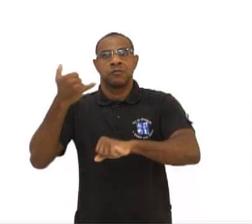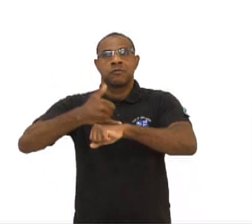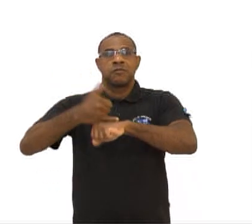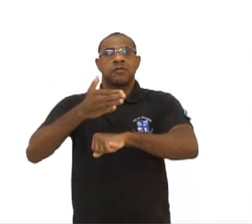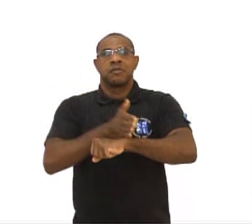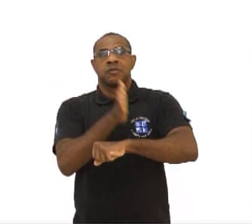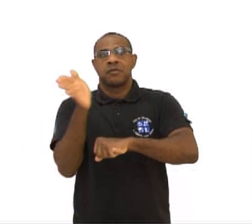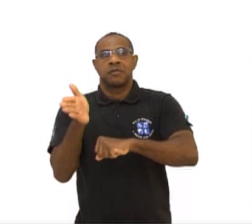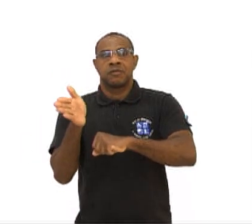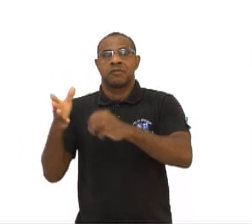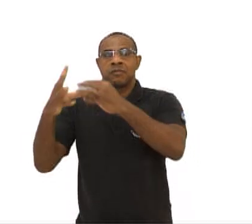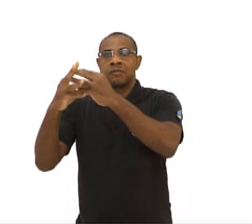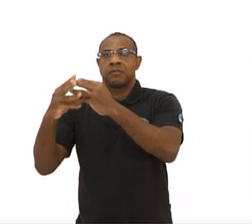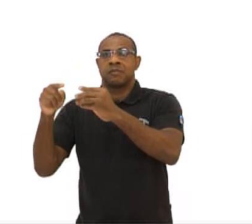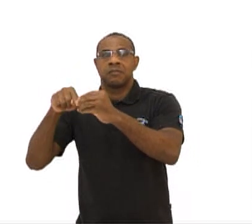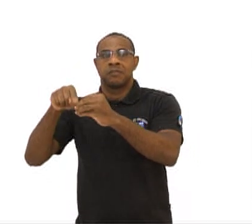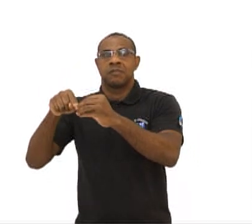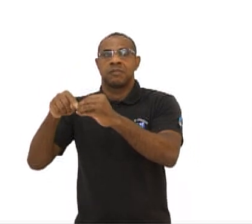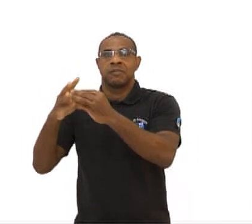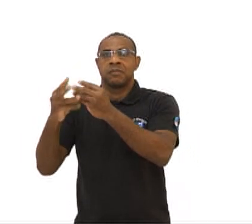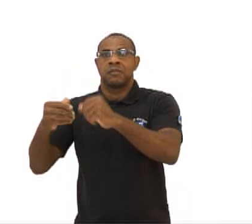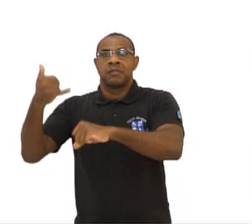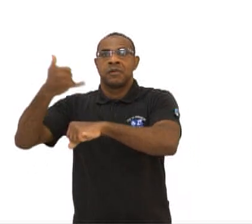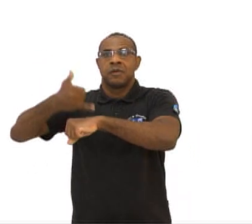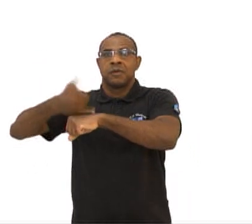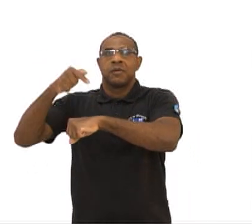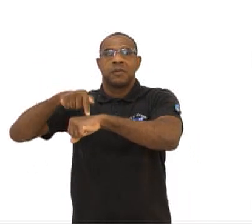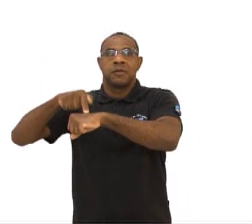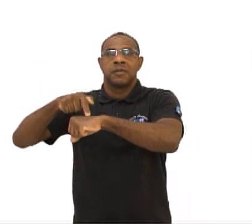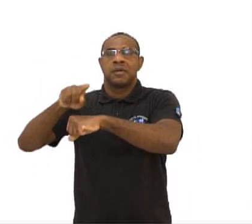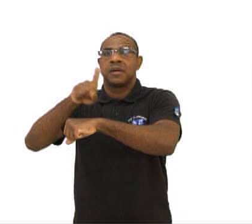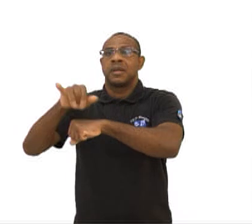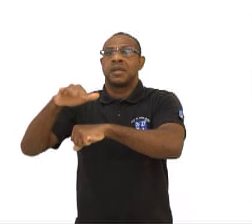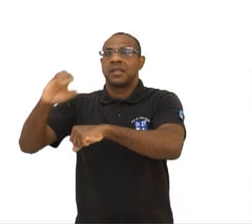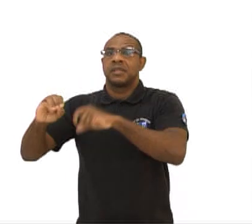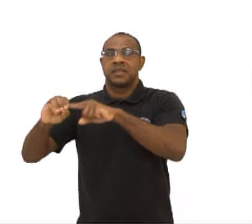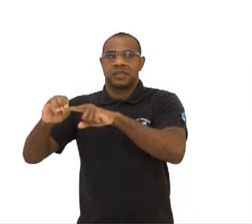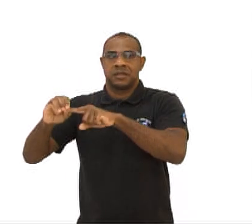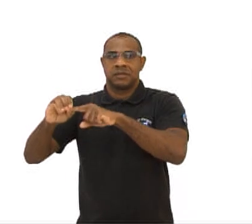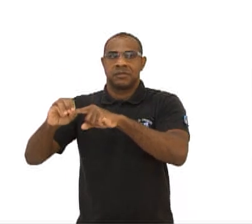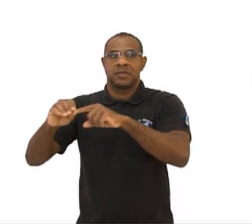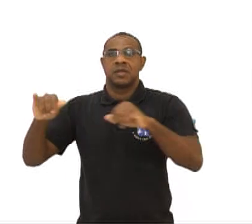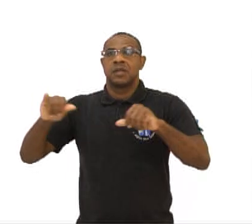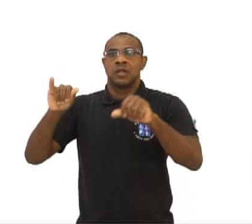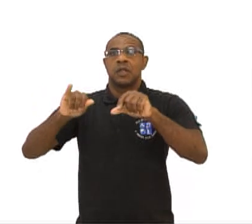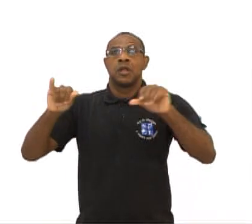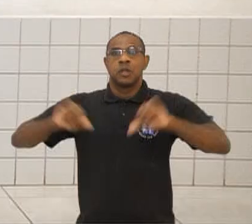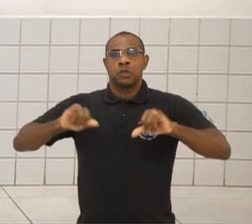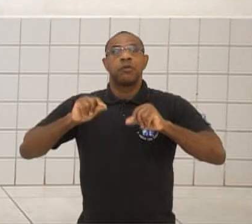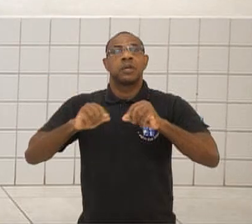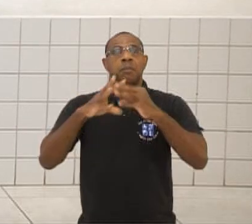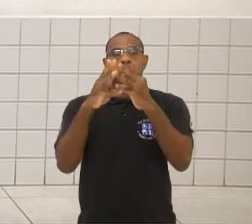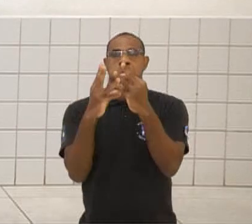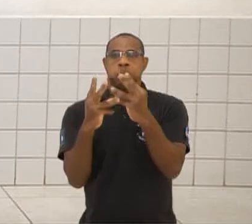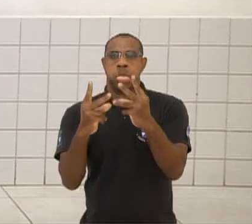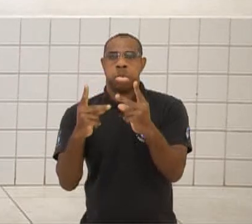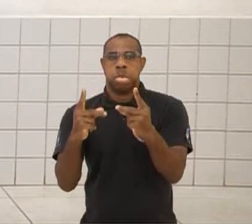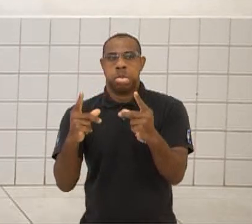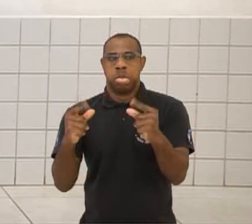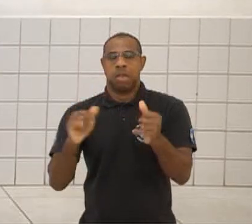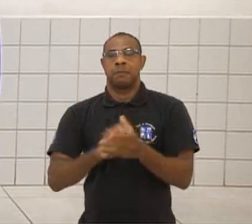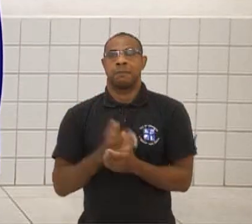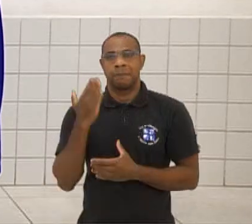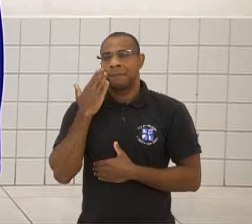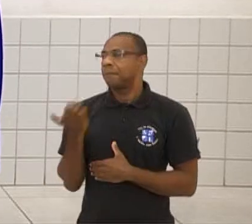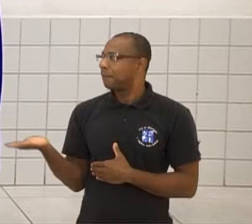vai se depositando em cima da placa de zinco, essa que sofreu a oxidação e aí teve o seu NOx